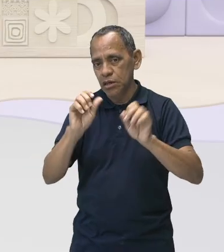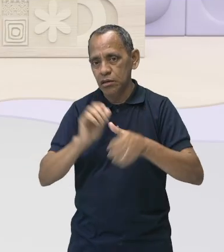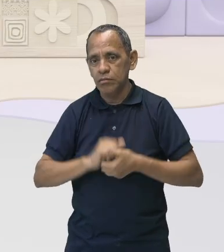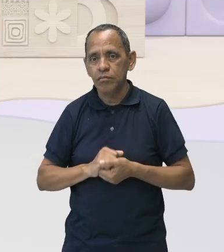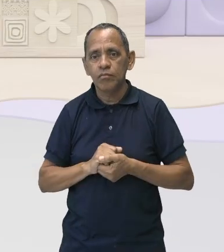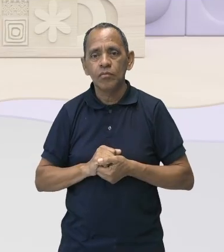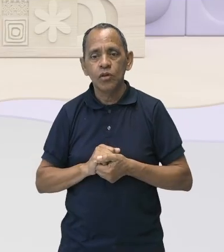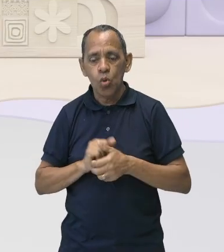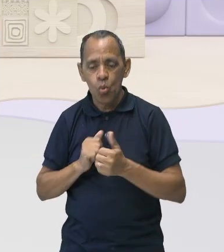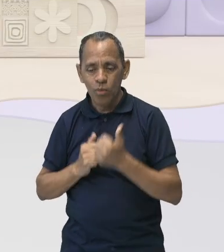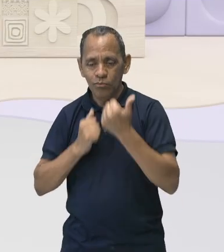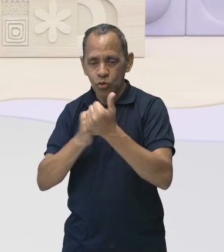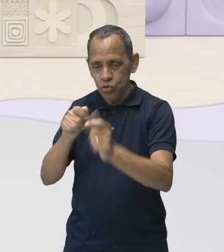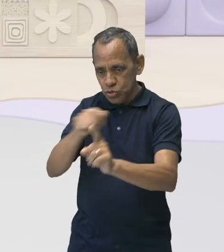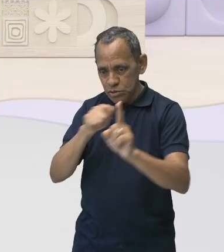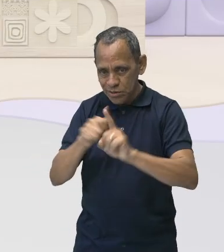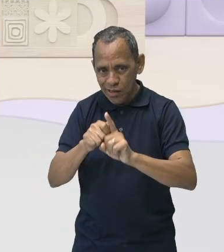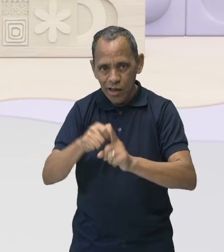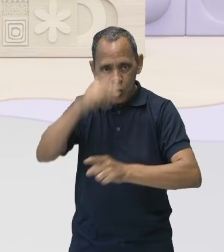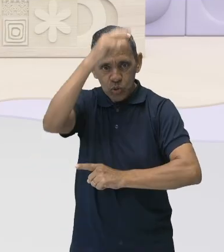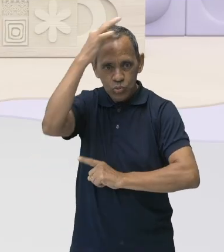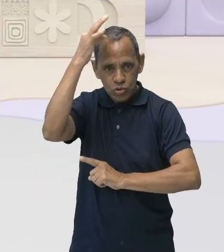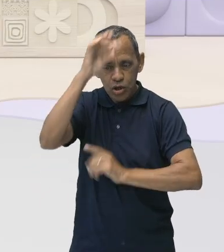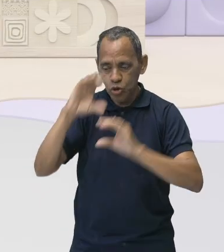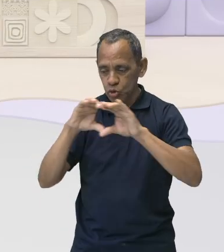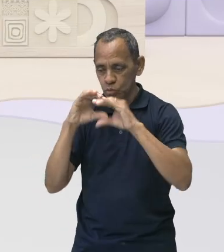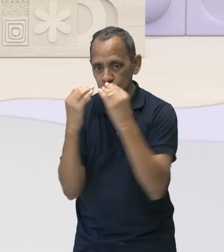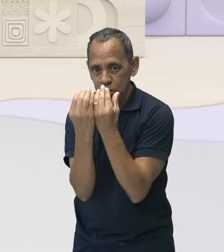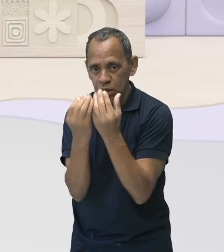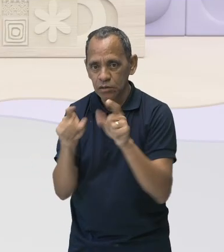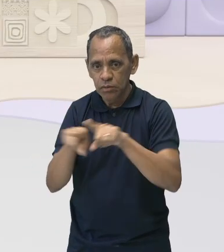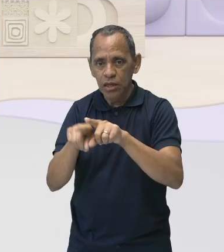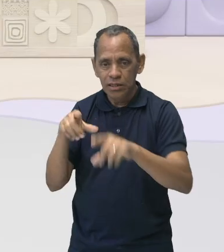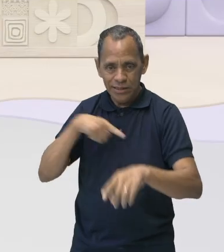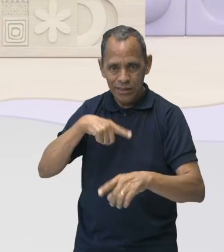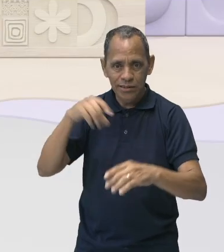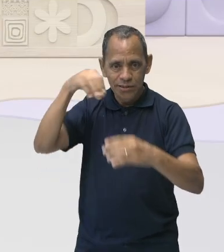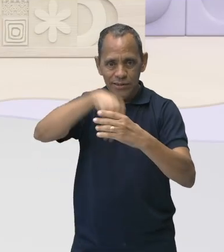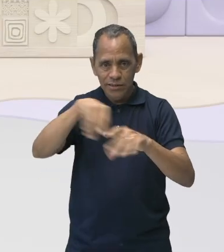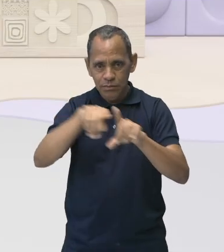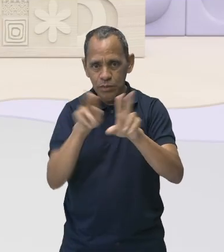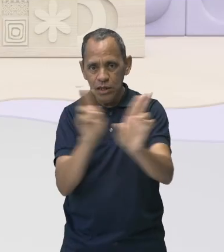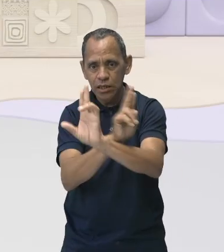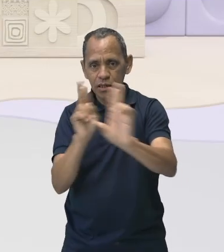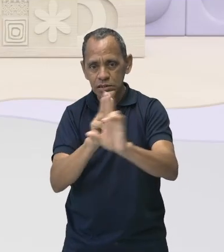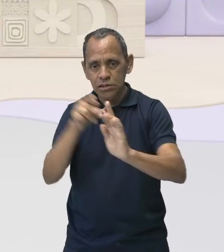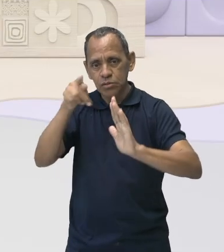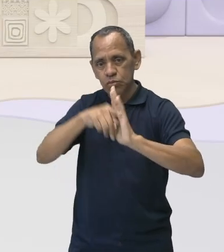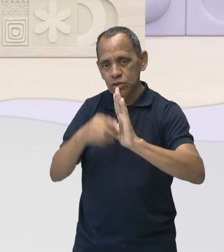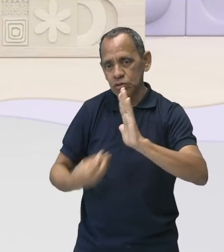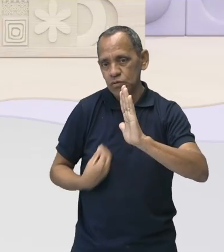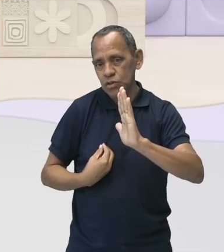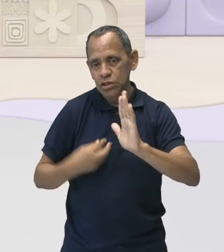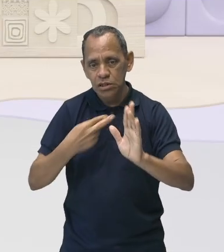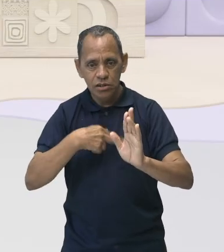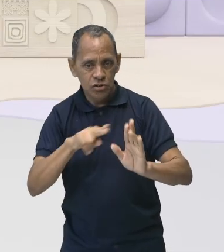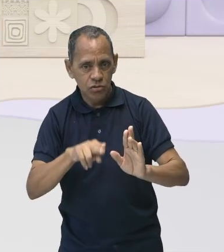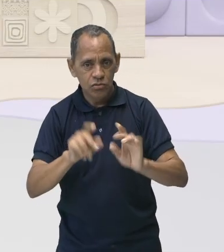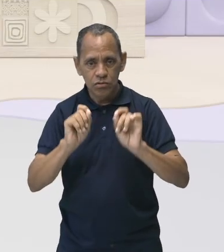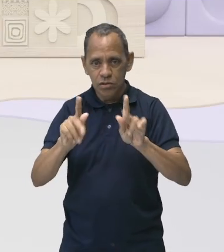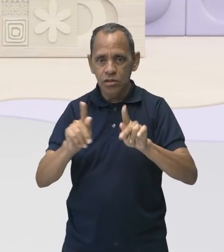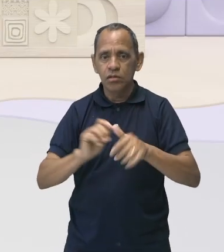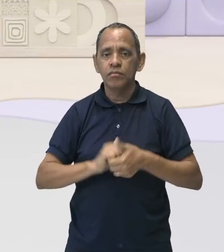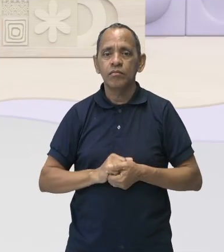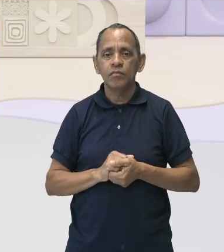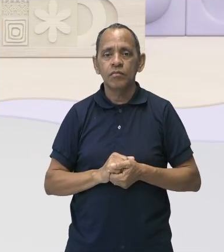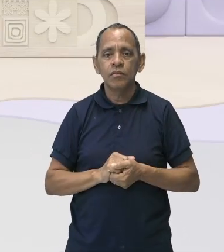apoio social e espiritual da comunidade, que fazem parte dessa relação entre projeto de vida e religião. Ok? Isso